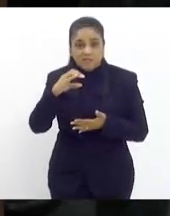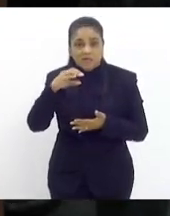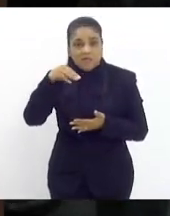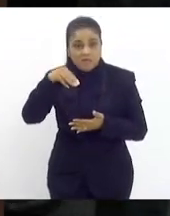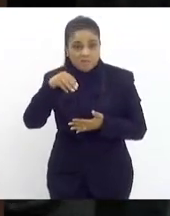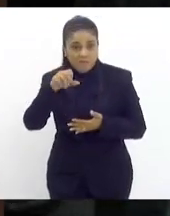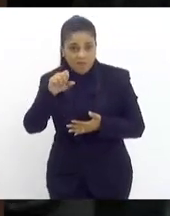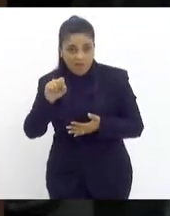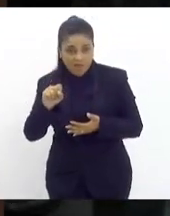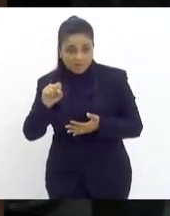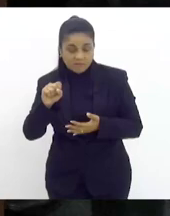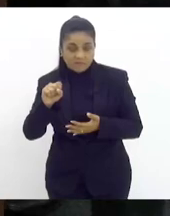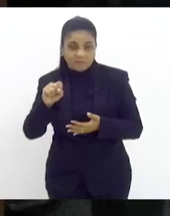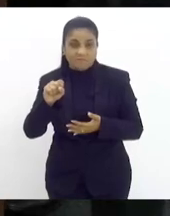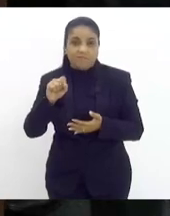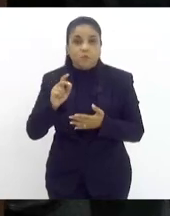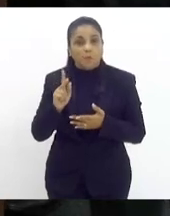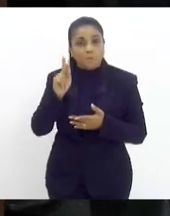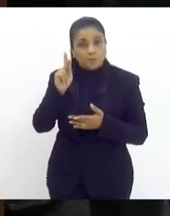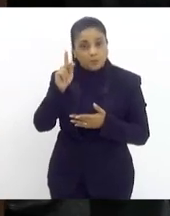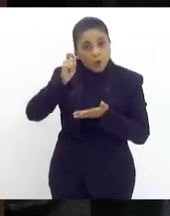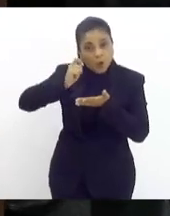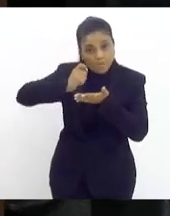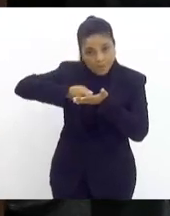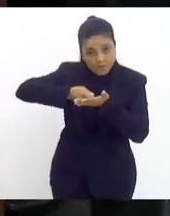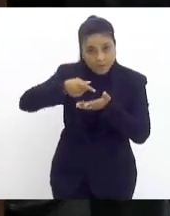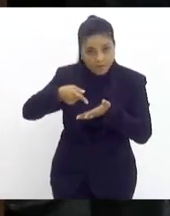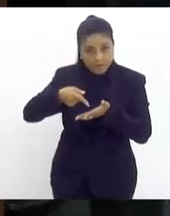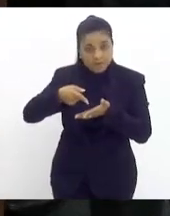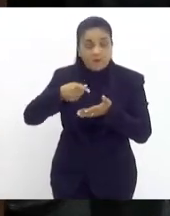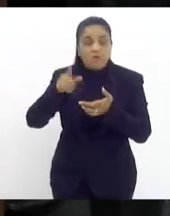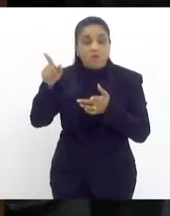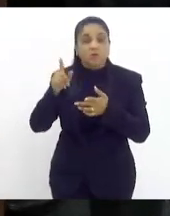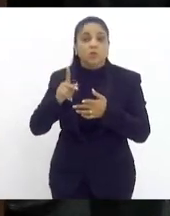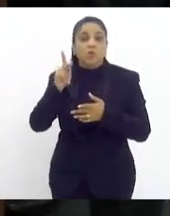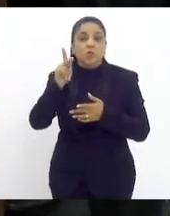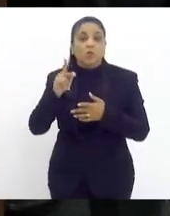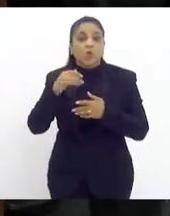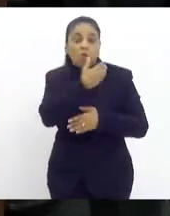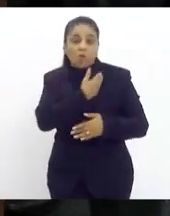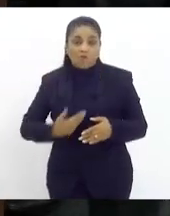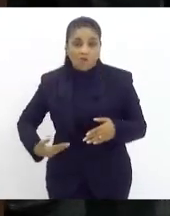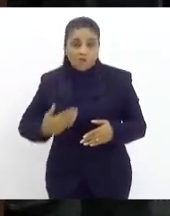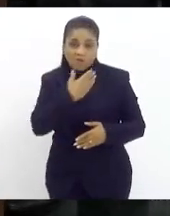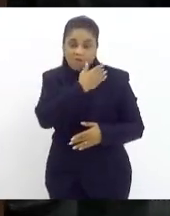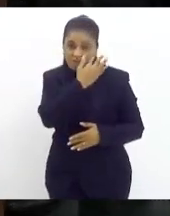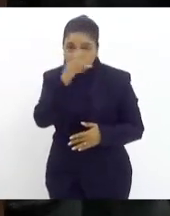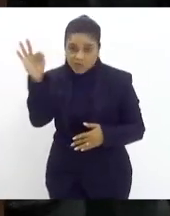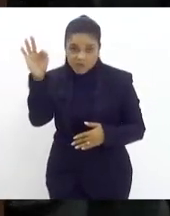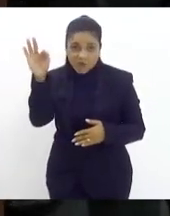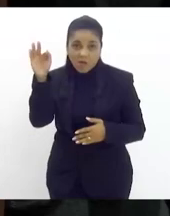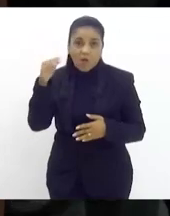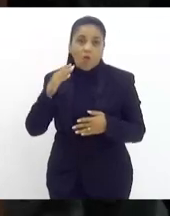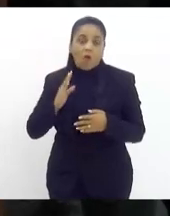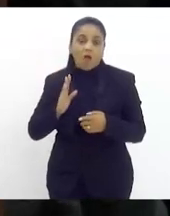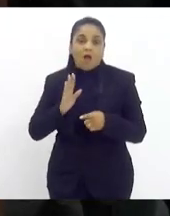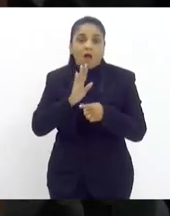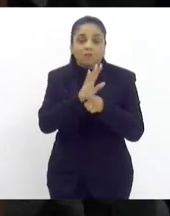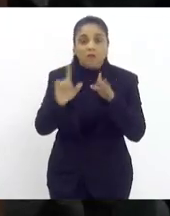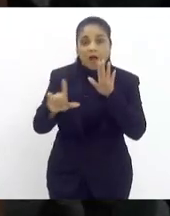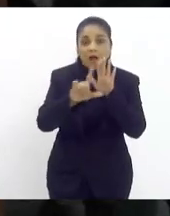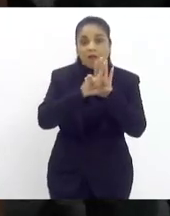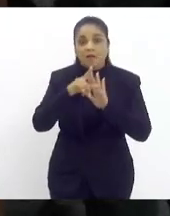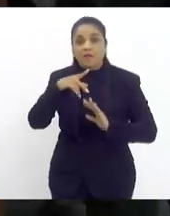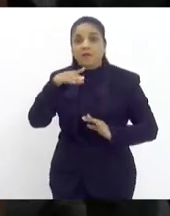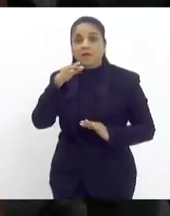quando o governo federal patrocinou a lei candir são uma série de decisões